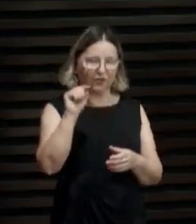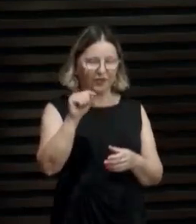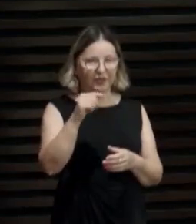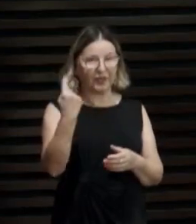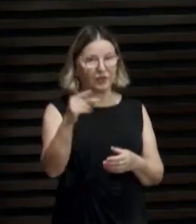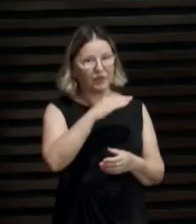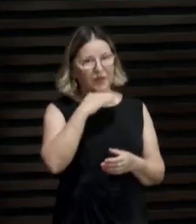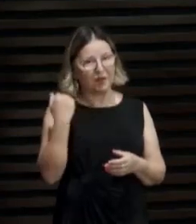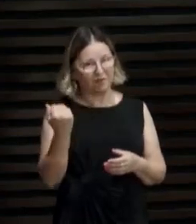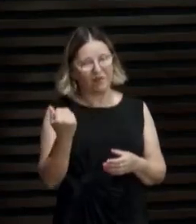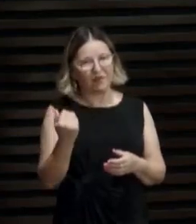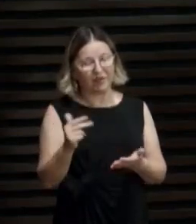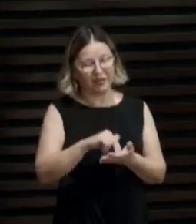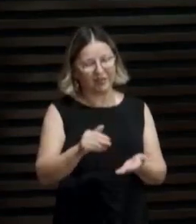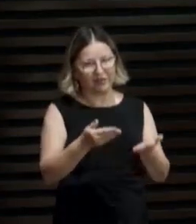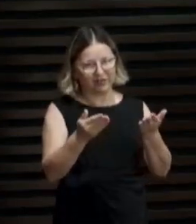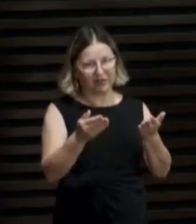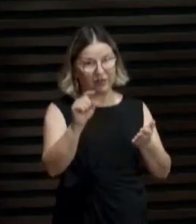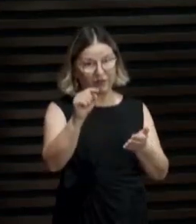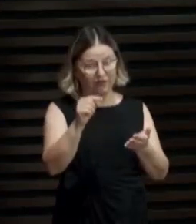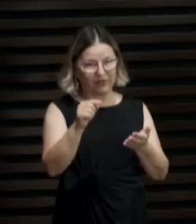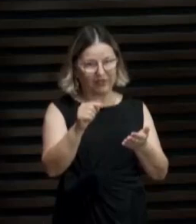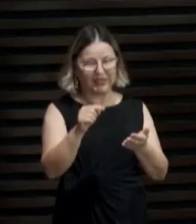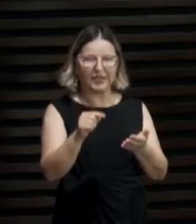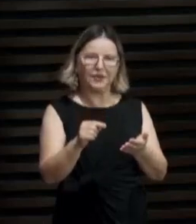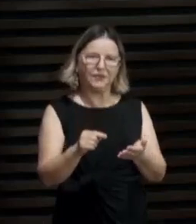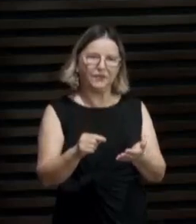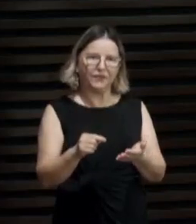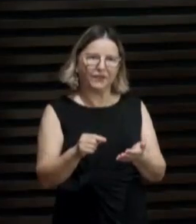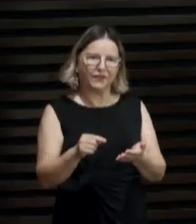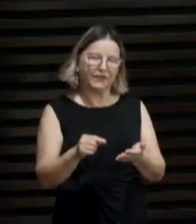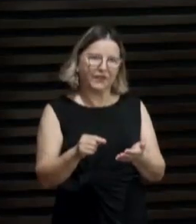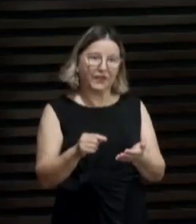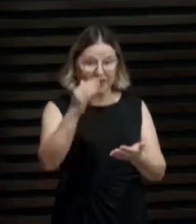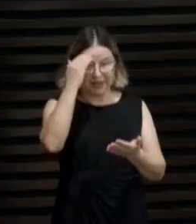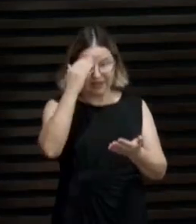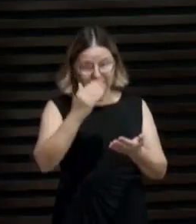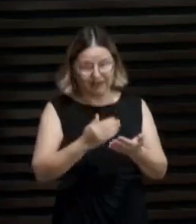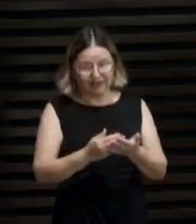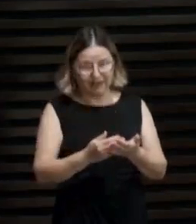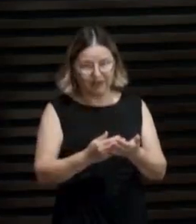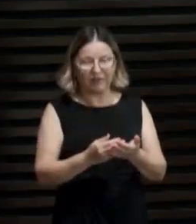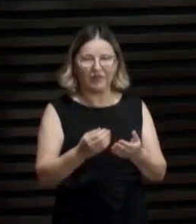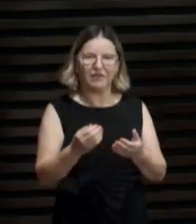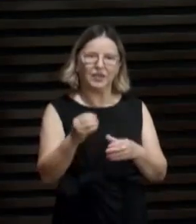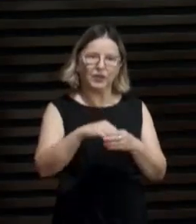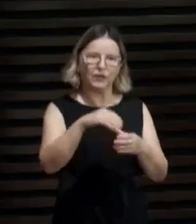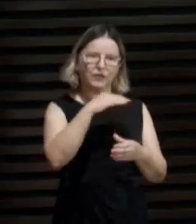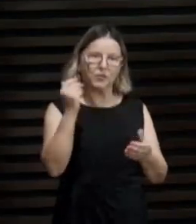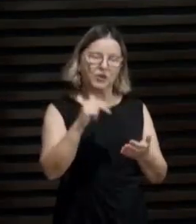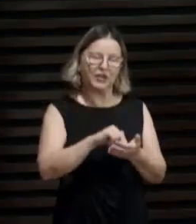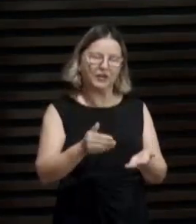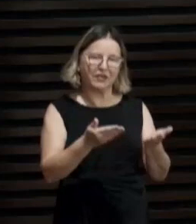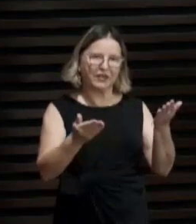sua ressurreição você foi incluído também e hoje Cristo é a tua vida? Aí eu digo amém.